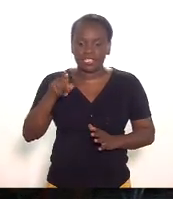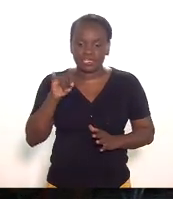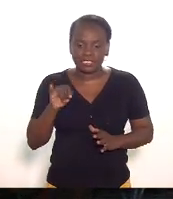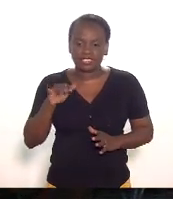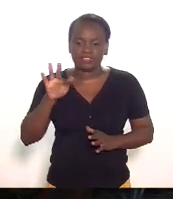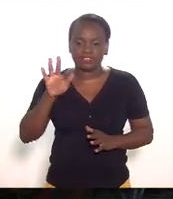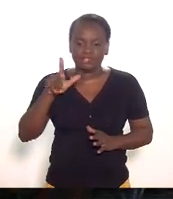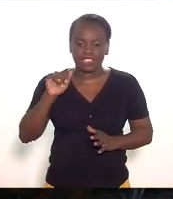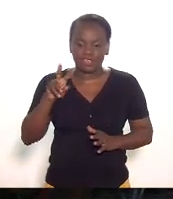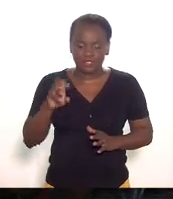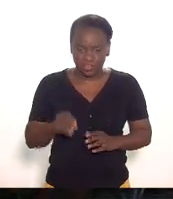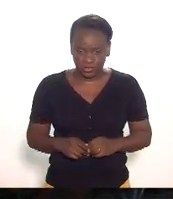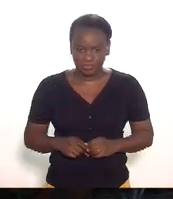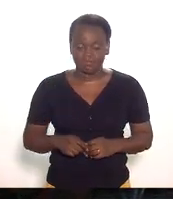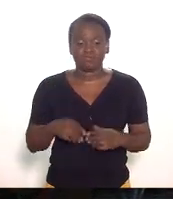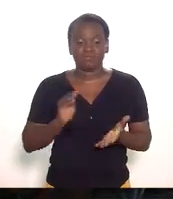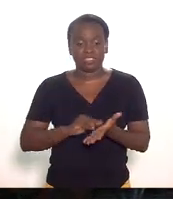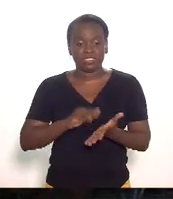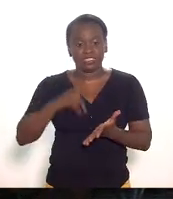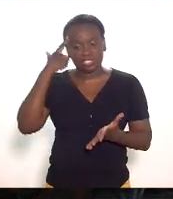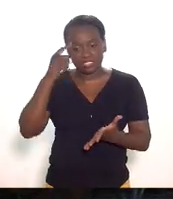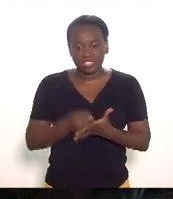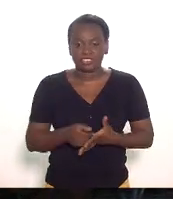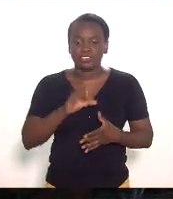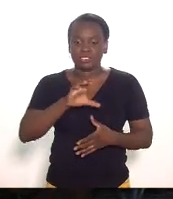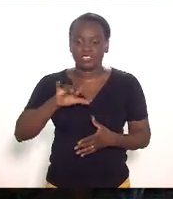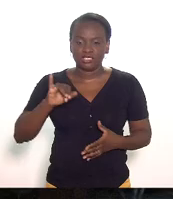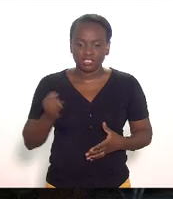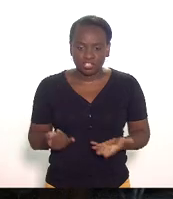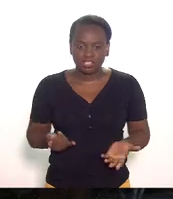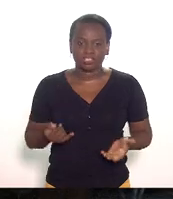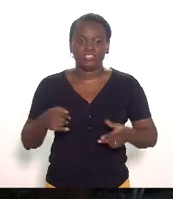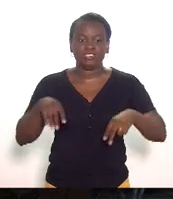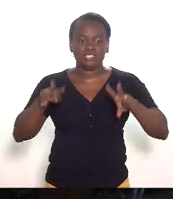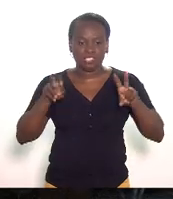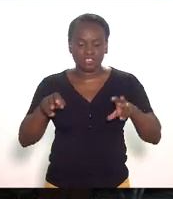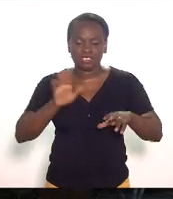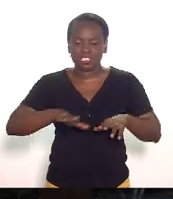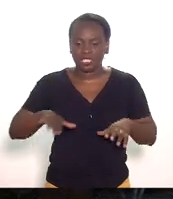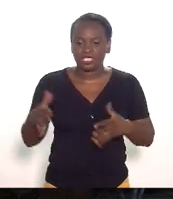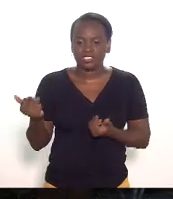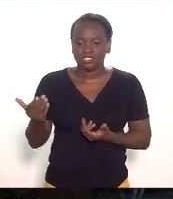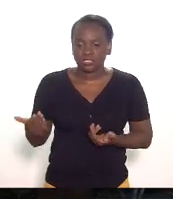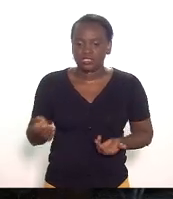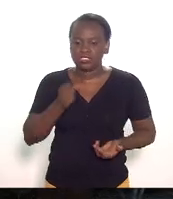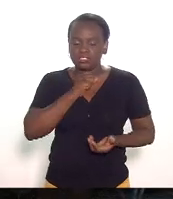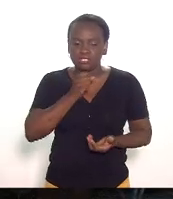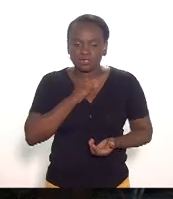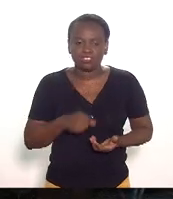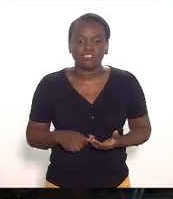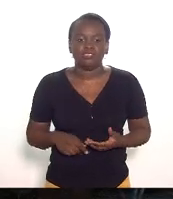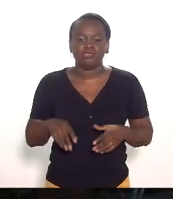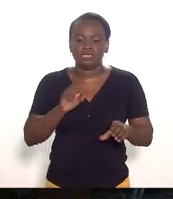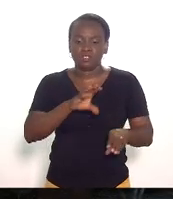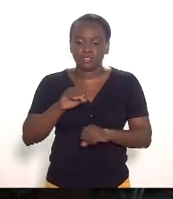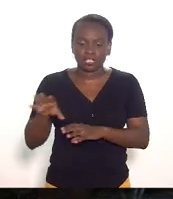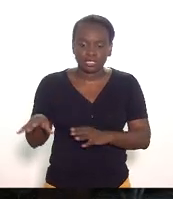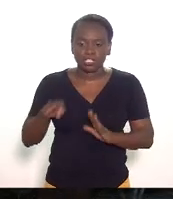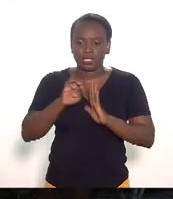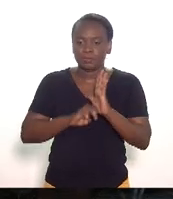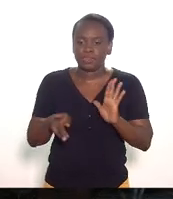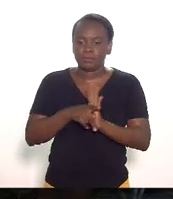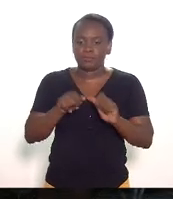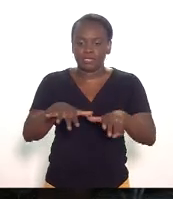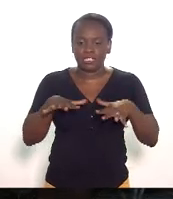Serafim. Pendendo de pareceres da Comissão de Constituição e Justiça de assuntos da criança, adolescente e do idoso, de educação, as emendas